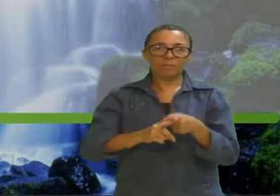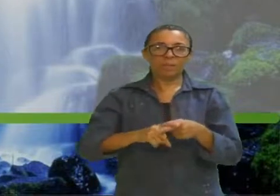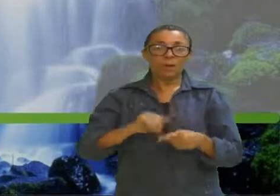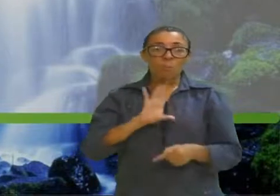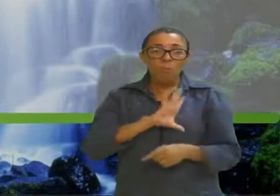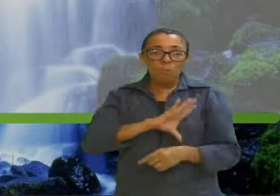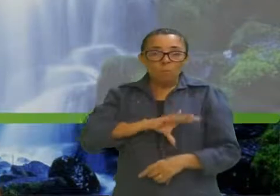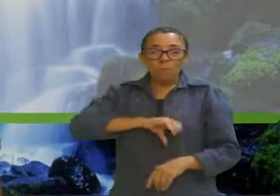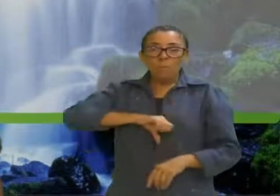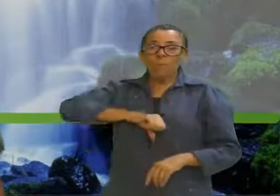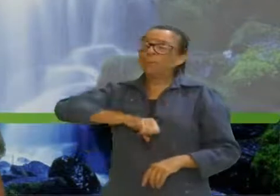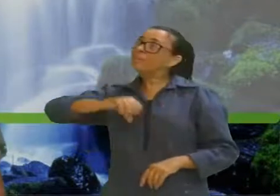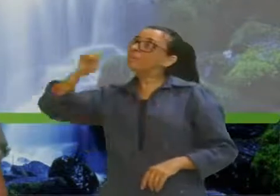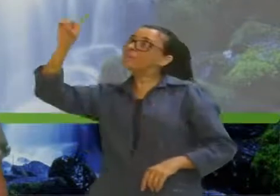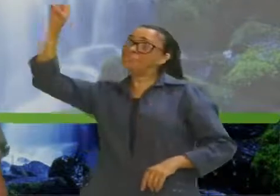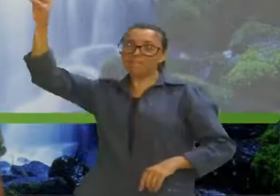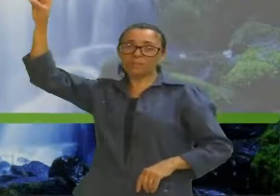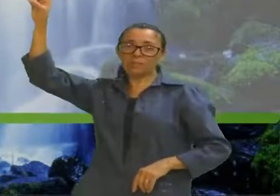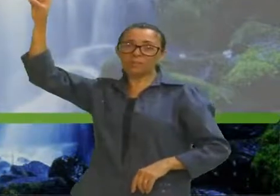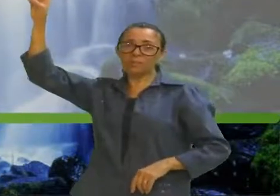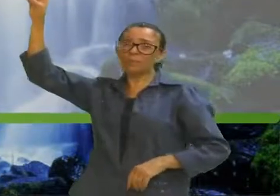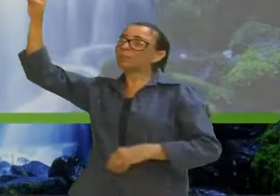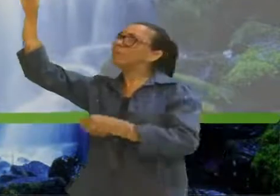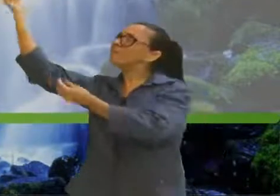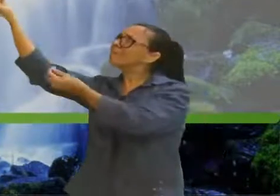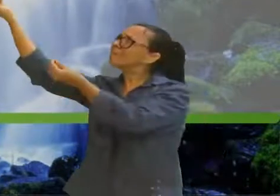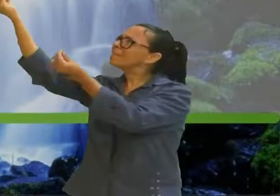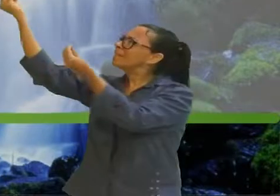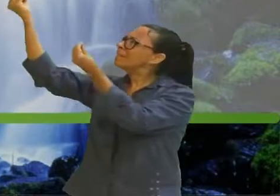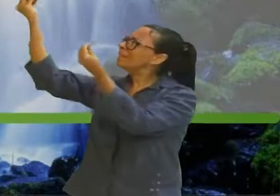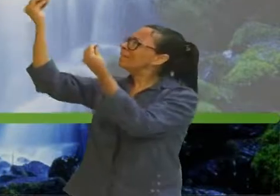E Jesus disse lá em capítulo 15 de João, né?